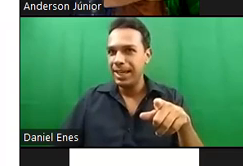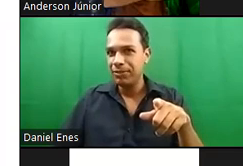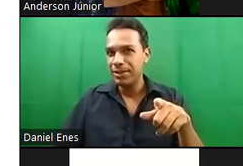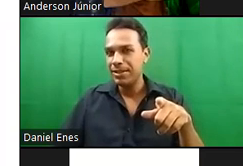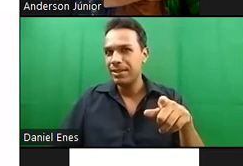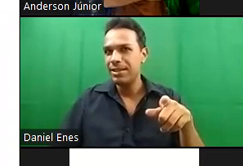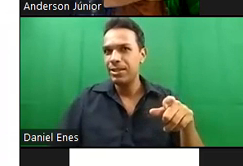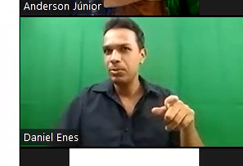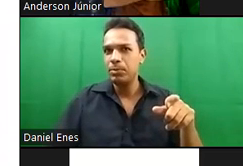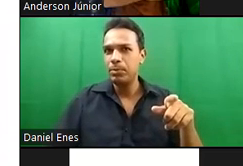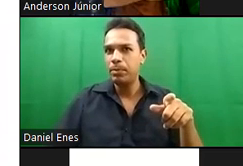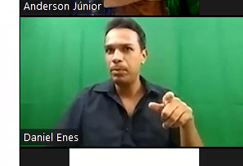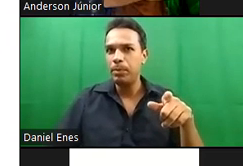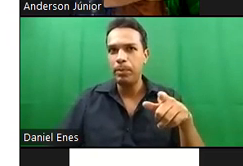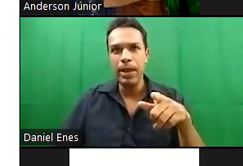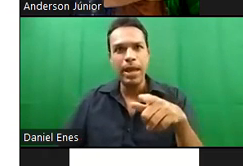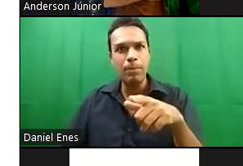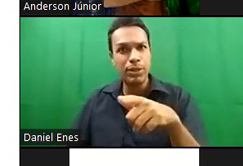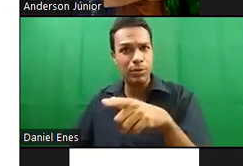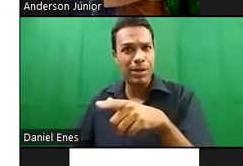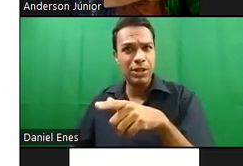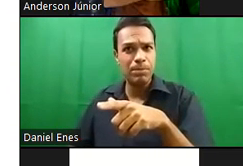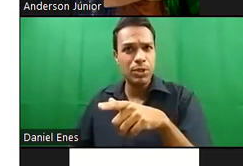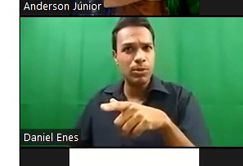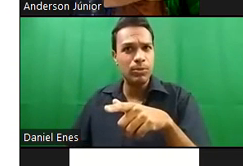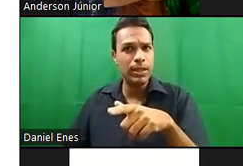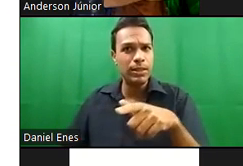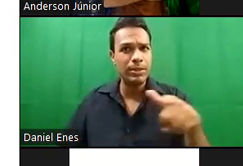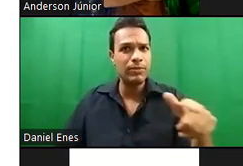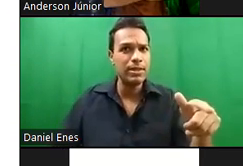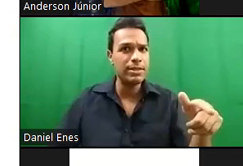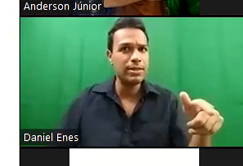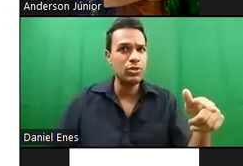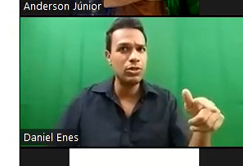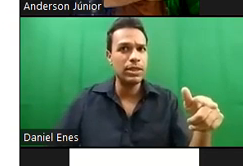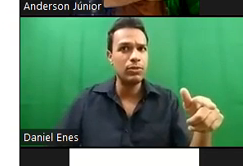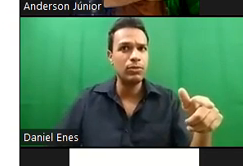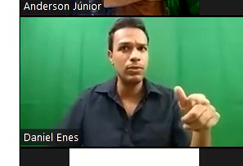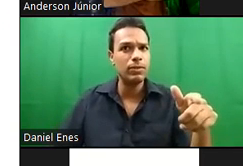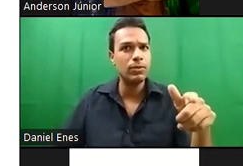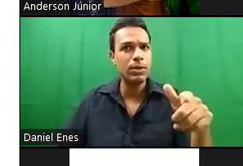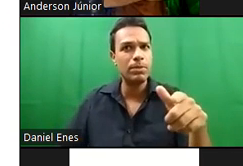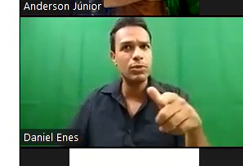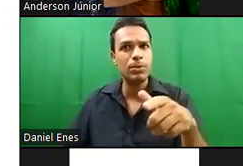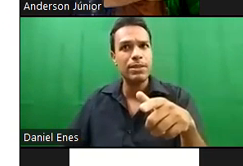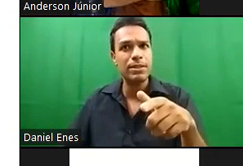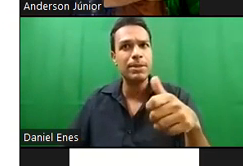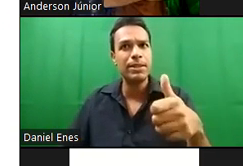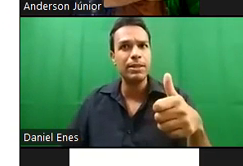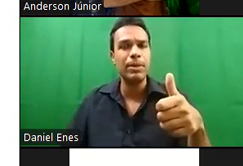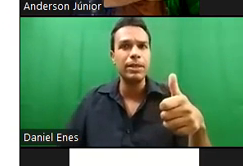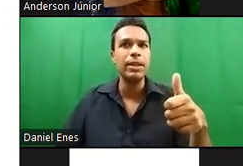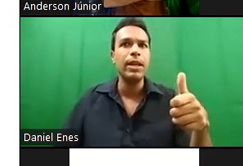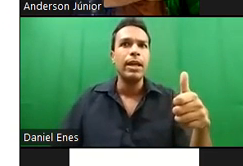aqui a Franciane está dizendo porque por mais que a pessoa não tenha nenhuma deficiência auditiva, quem convive com uma pessoa precisa